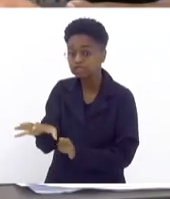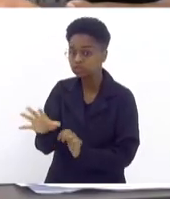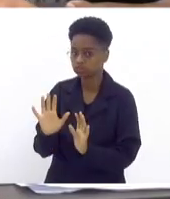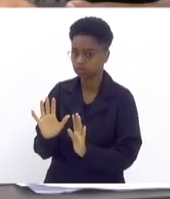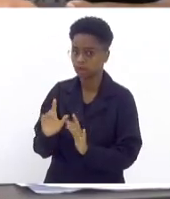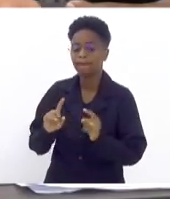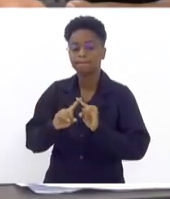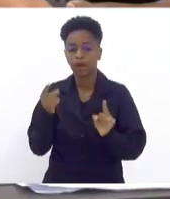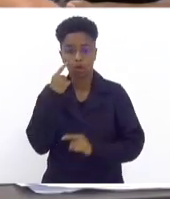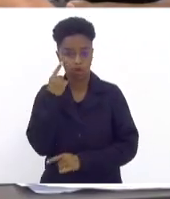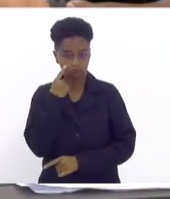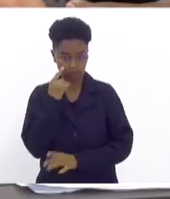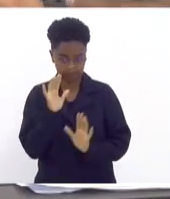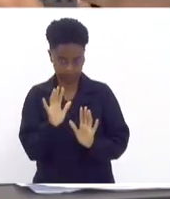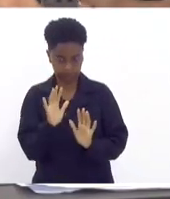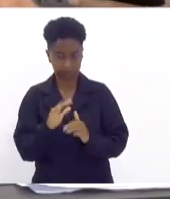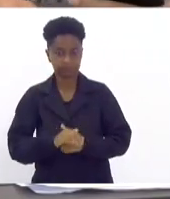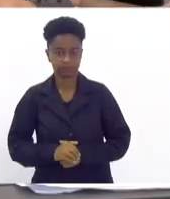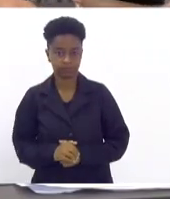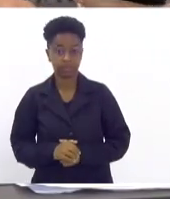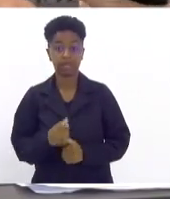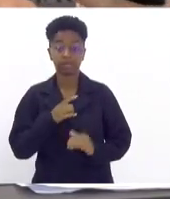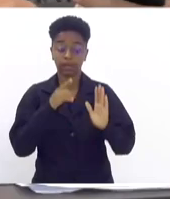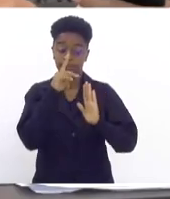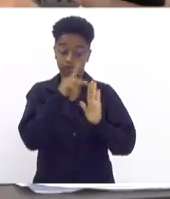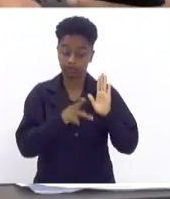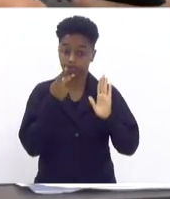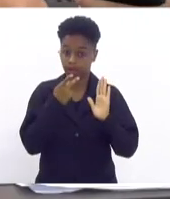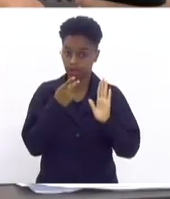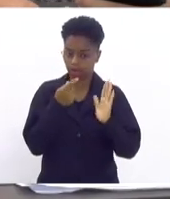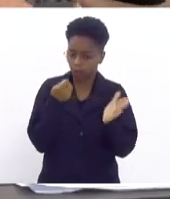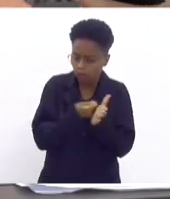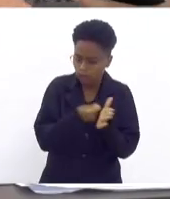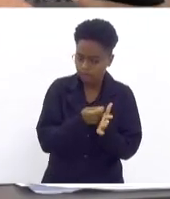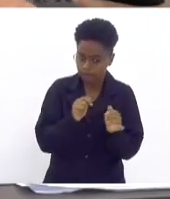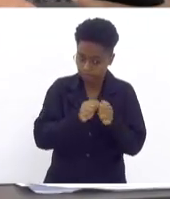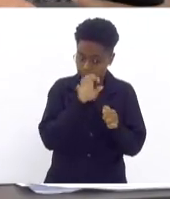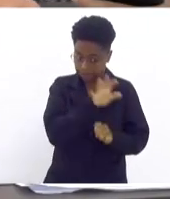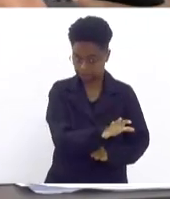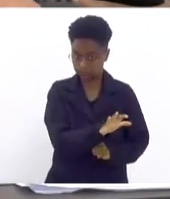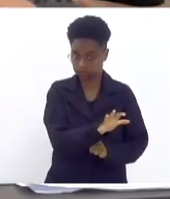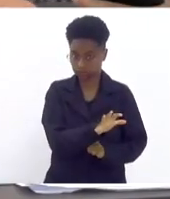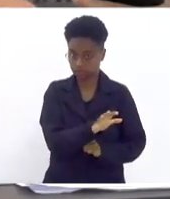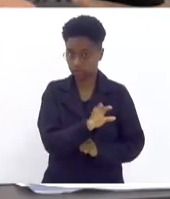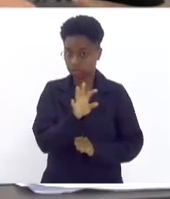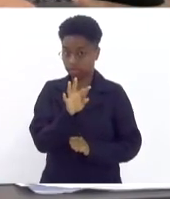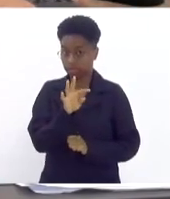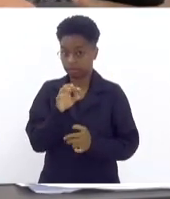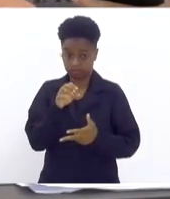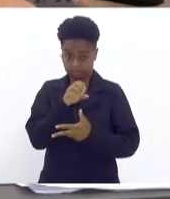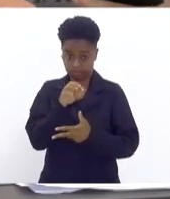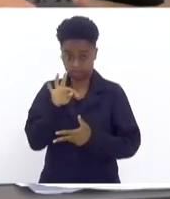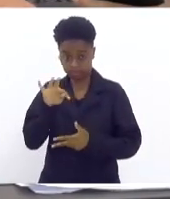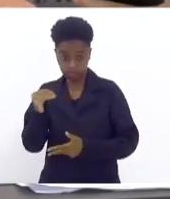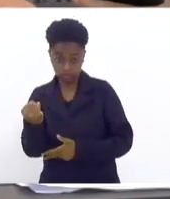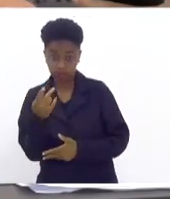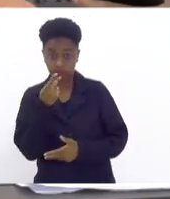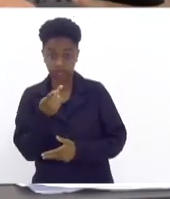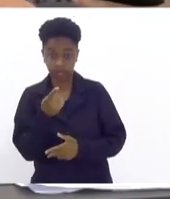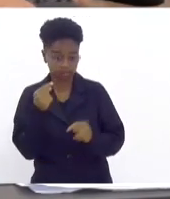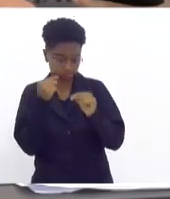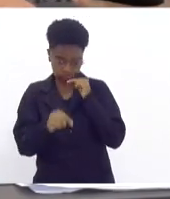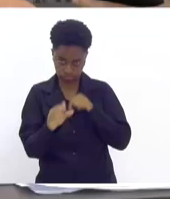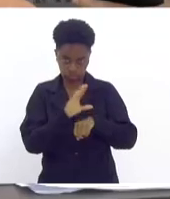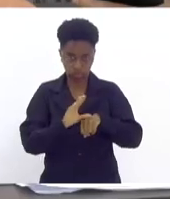veja lá, doutor Serginho. Tem um projeto que diz, faça isso. Aí o TJ fala, é inconstitucional. Aí a gente